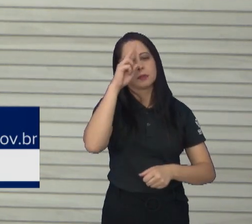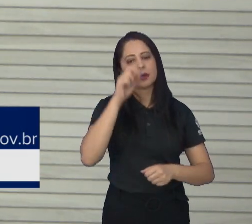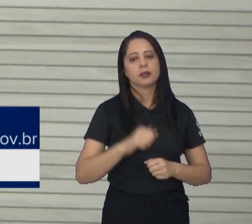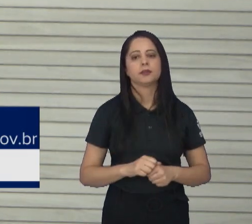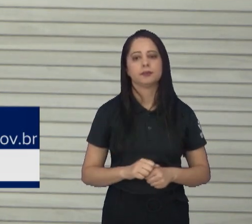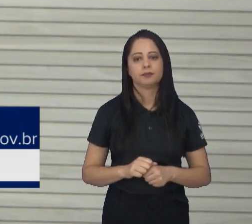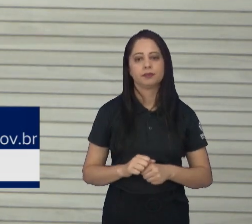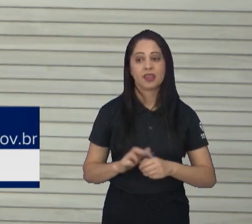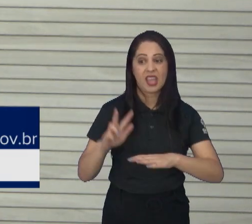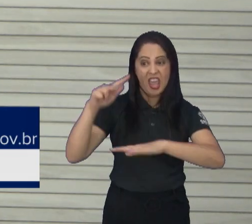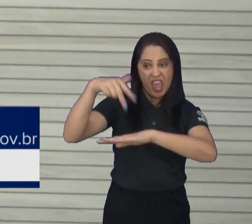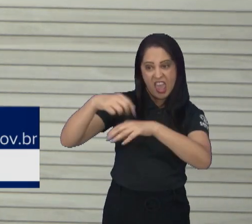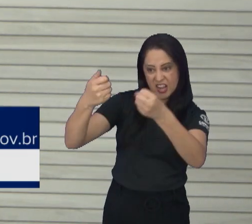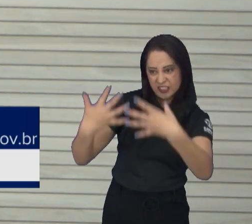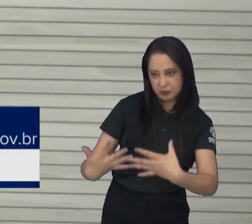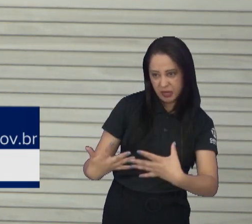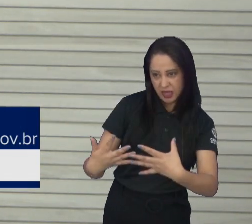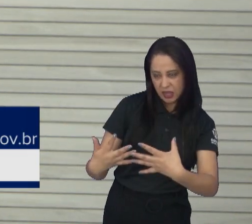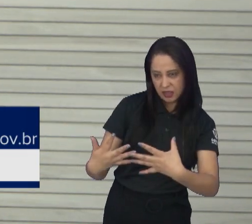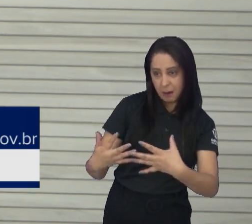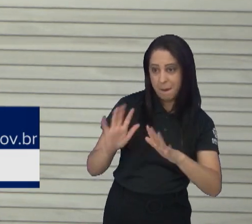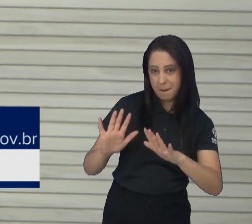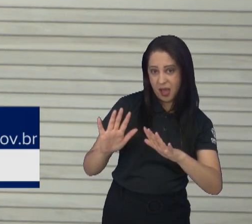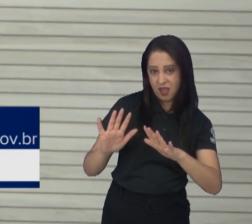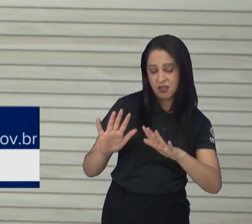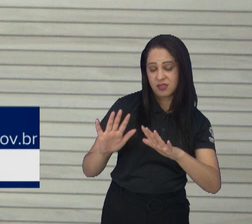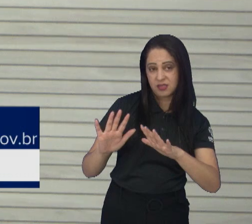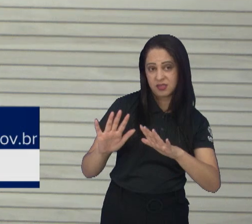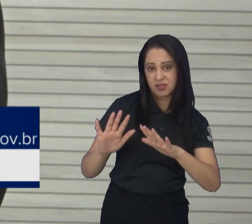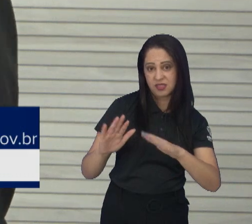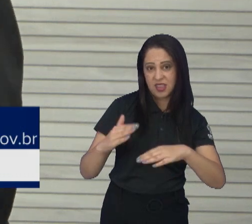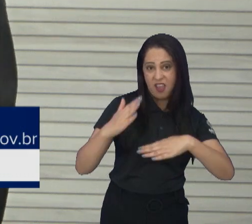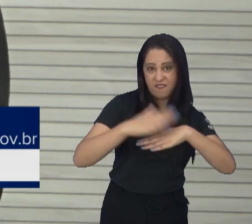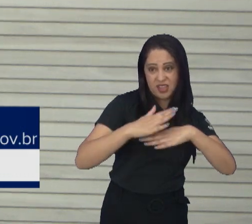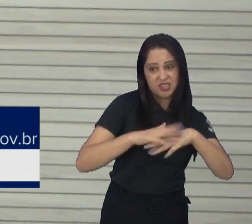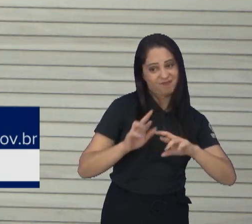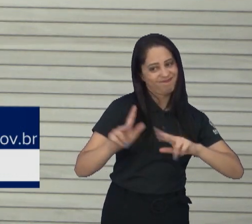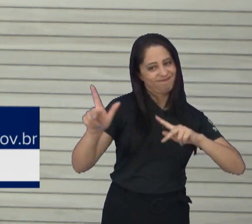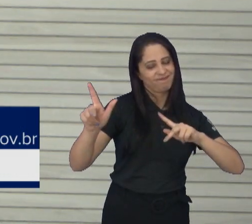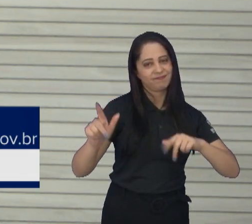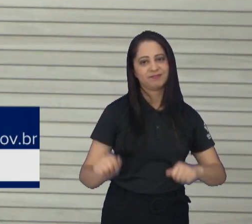o discurso é um, mas as ações no passado também são bem diferentes.